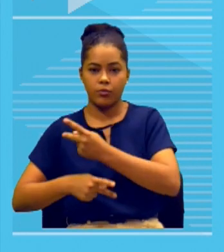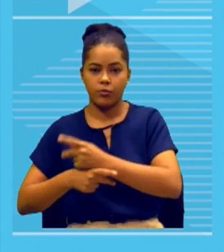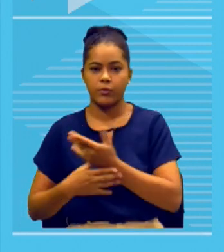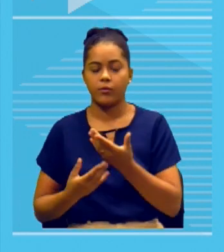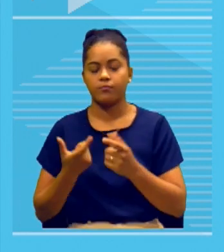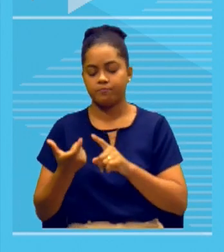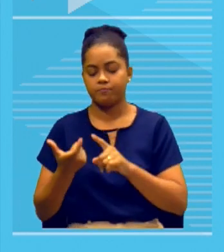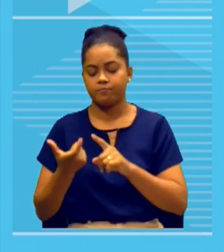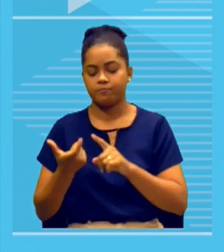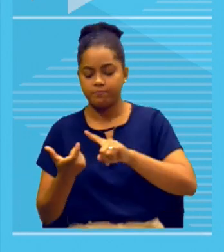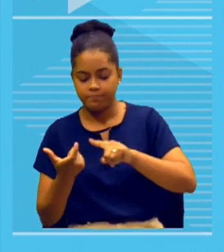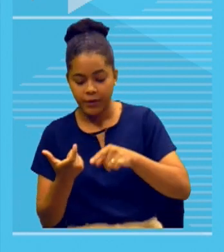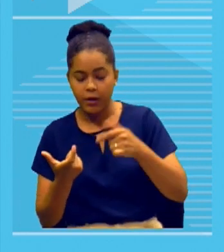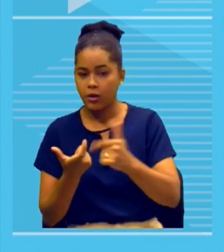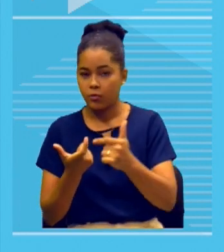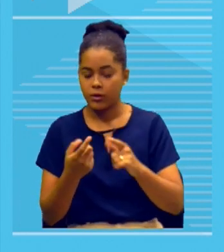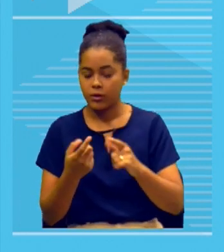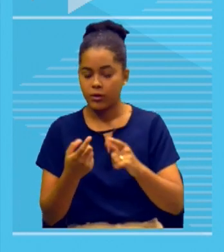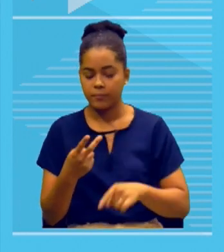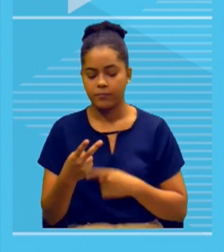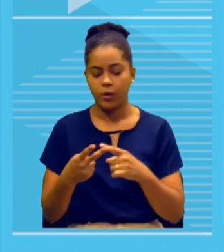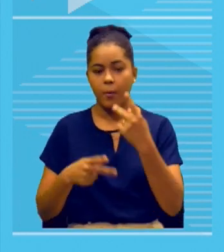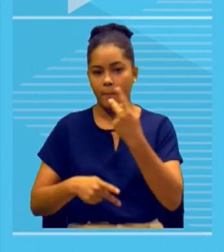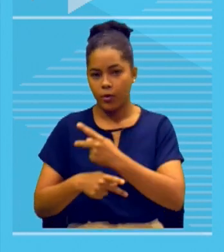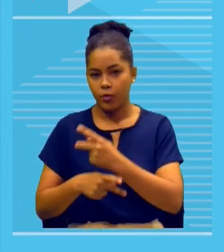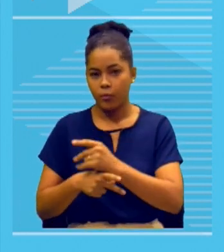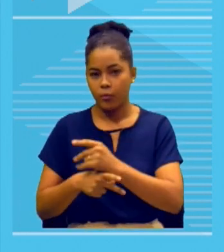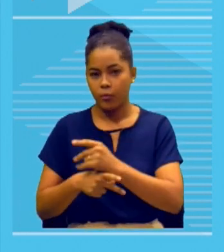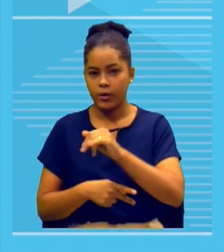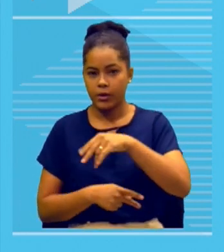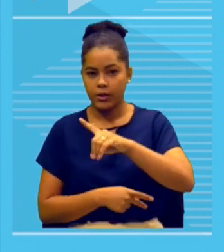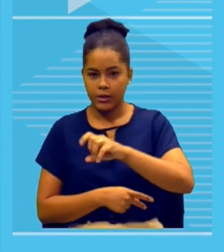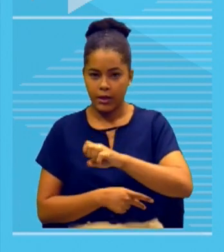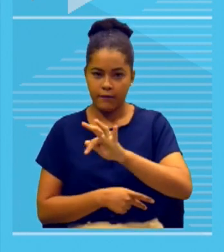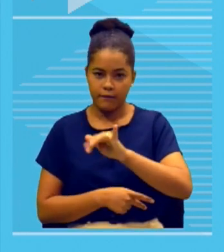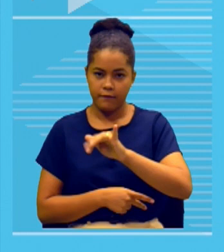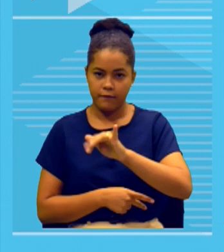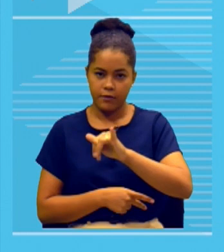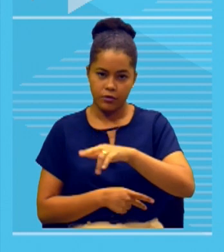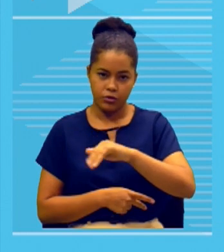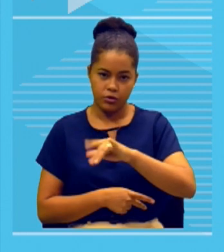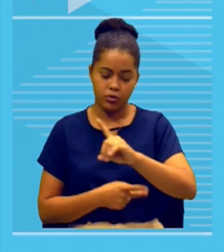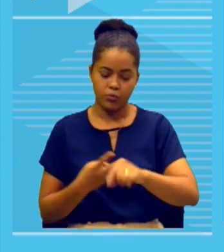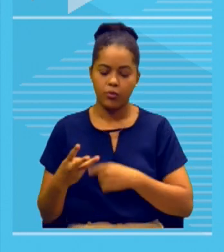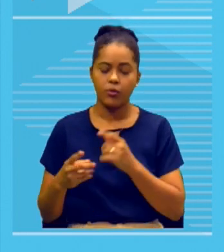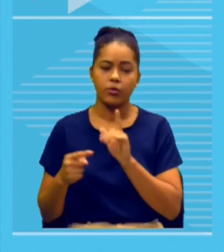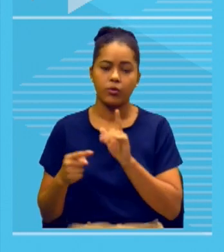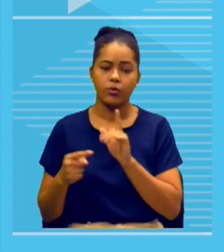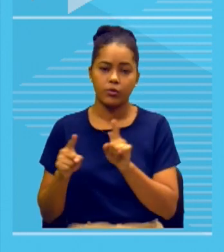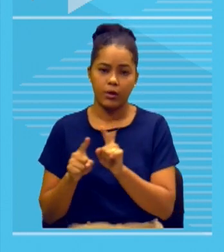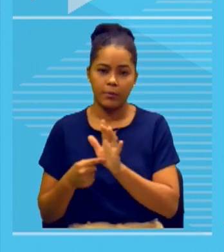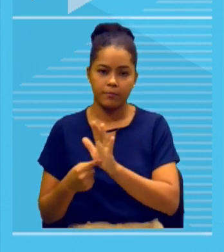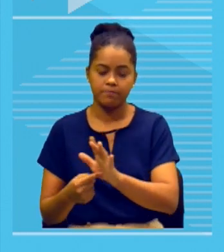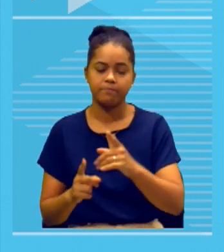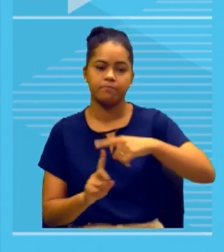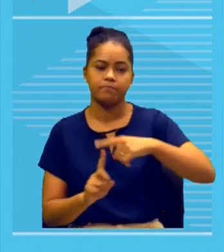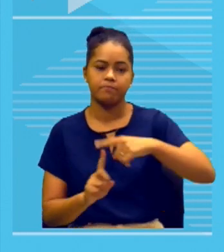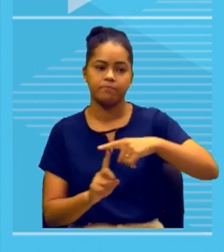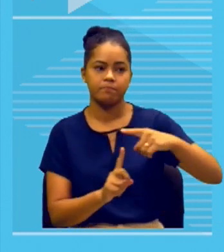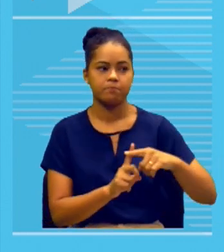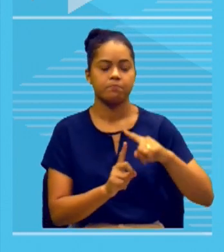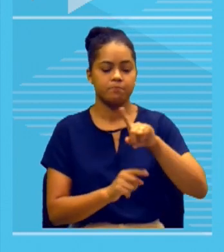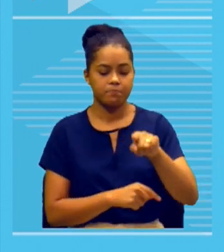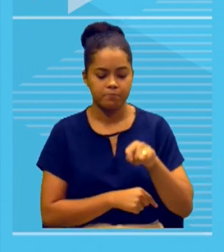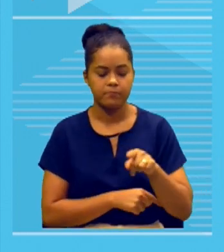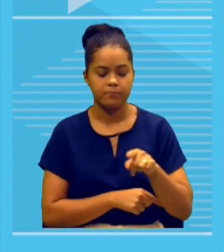pronomes indefinidos demonstrativos interrogativos e